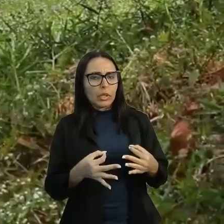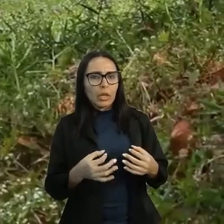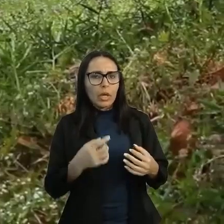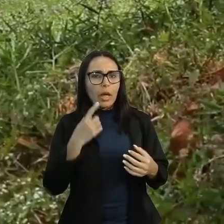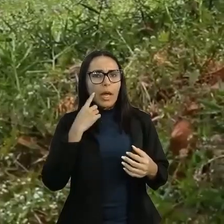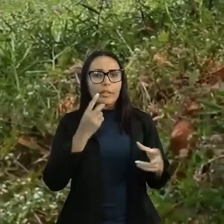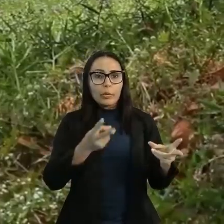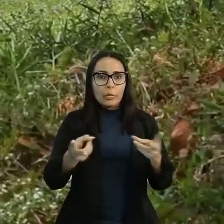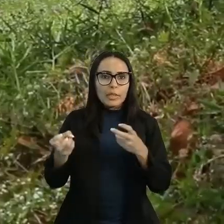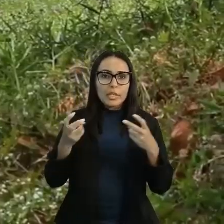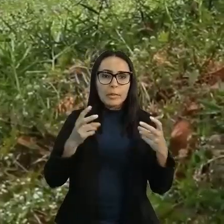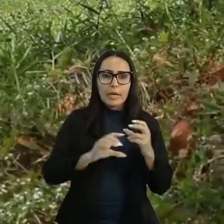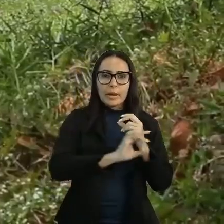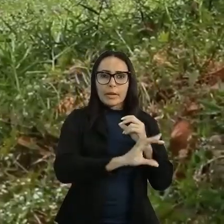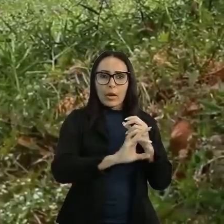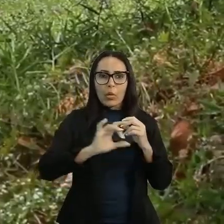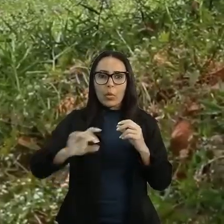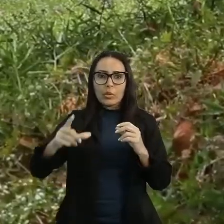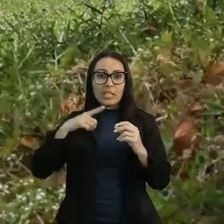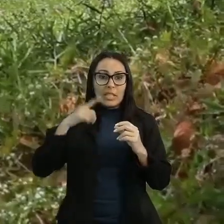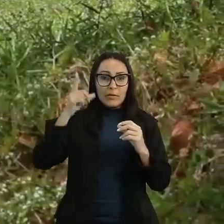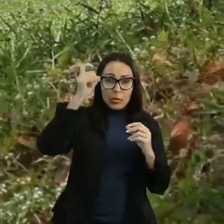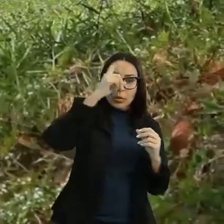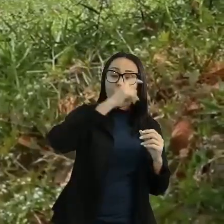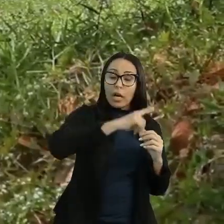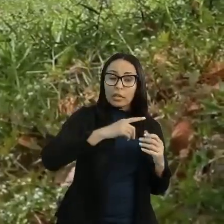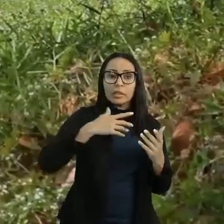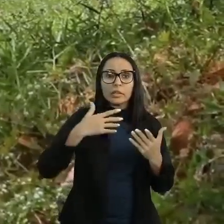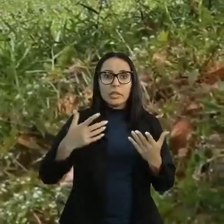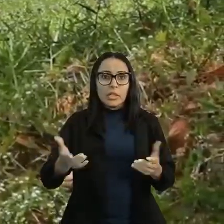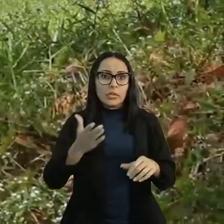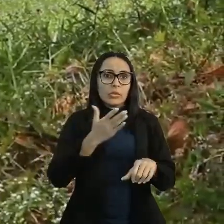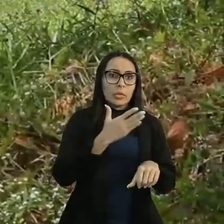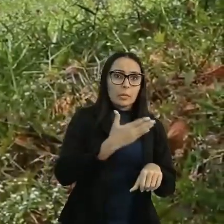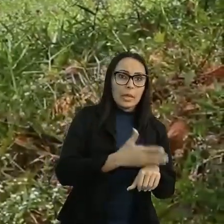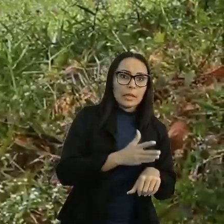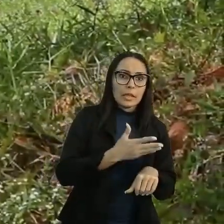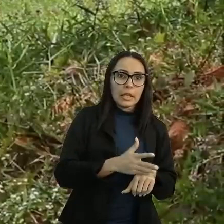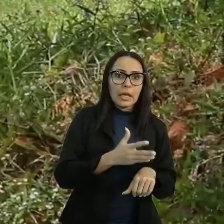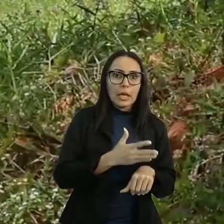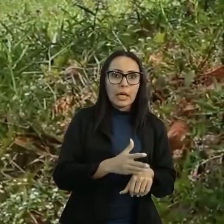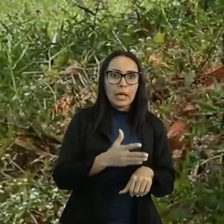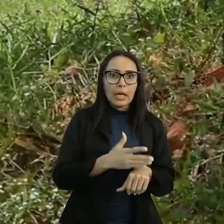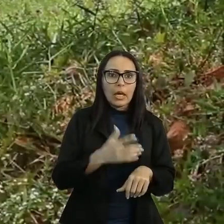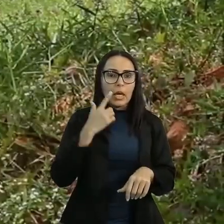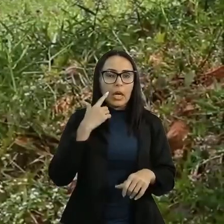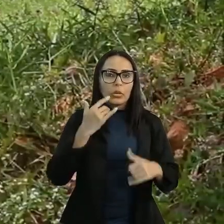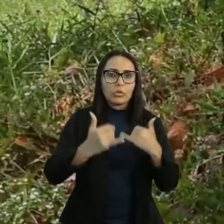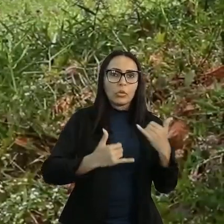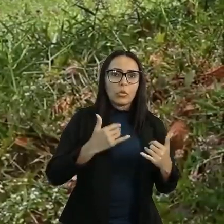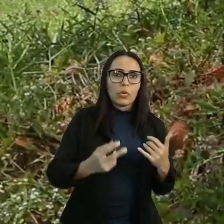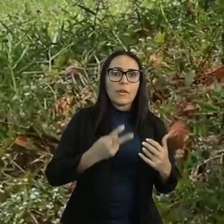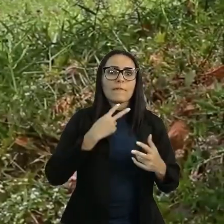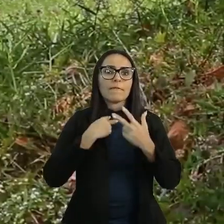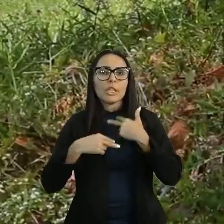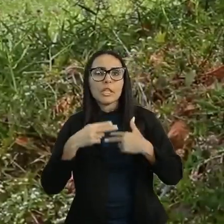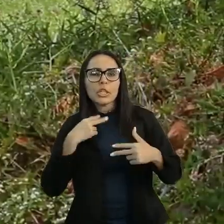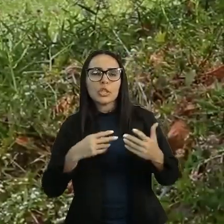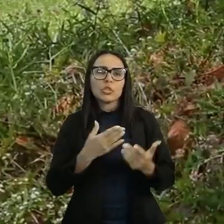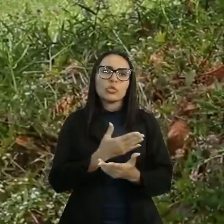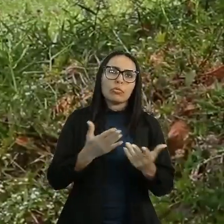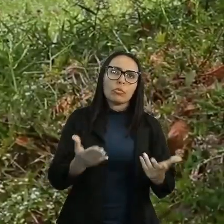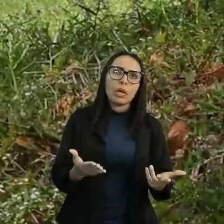ainda ficava com aquela sensação. Exatamente, que me faltava algo. E aí decidisse por abrir mão desse lado